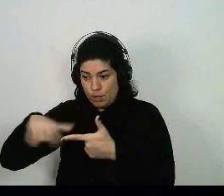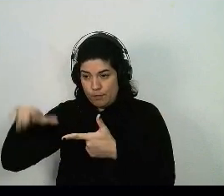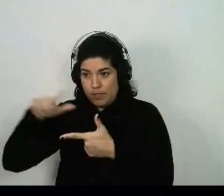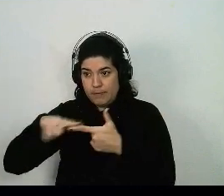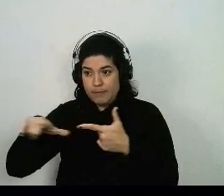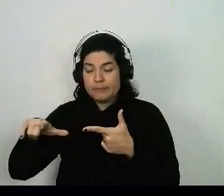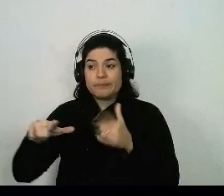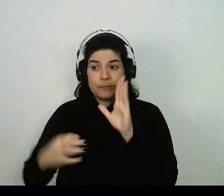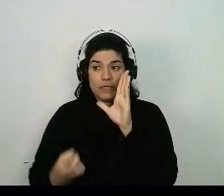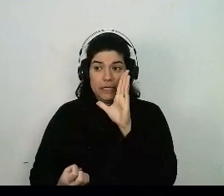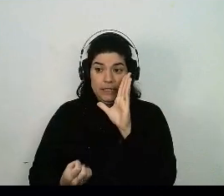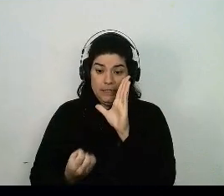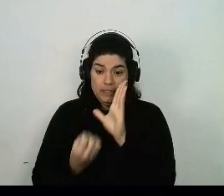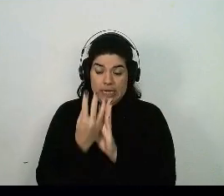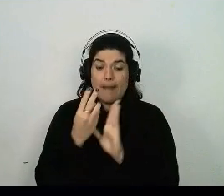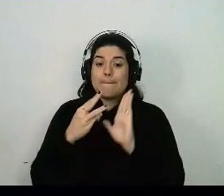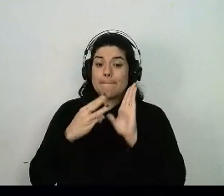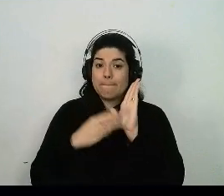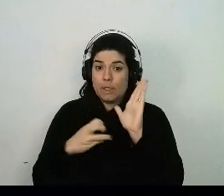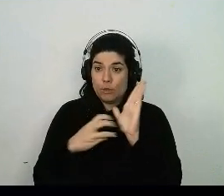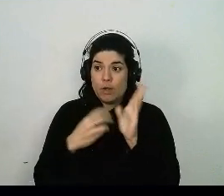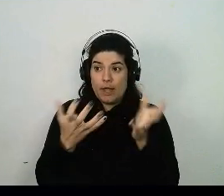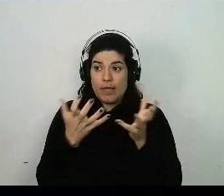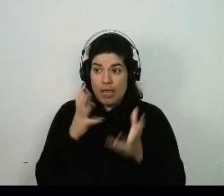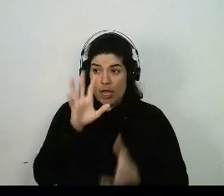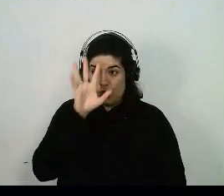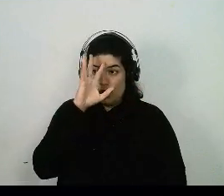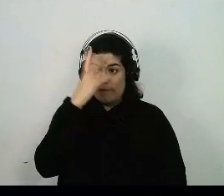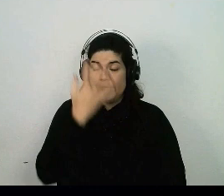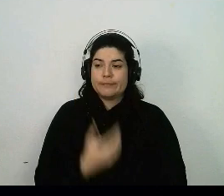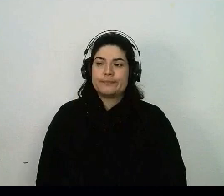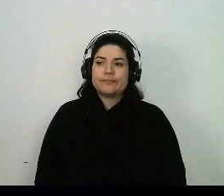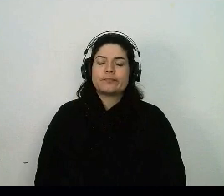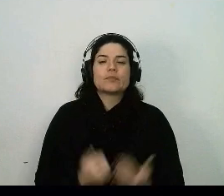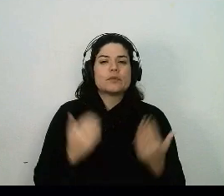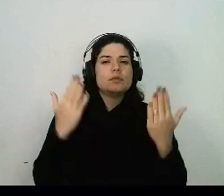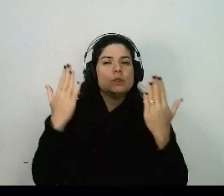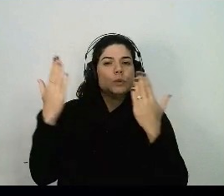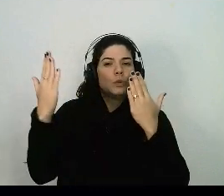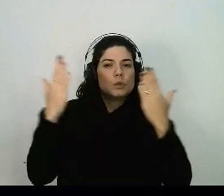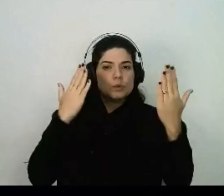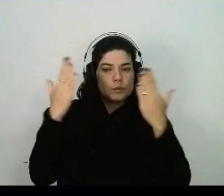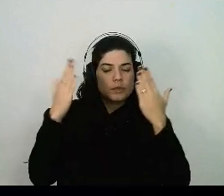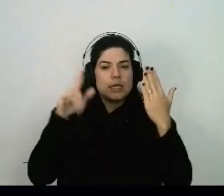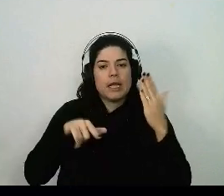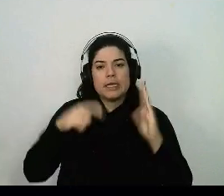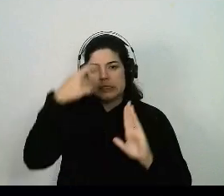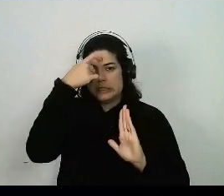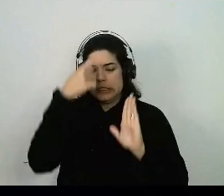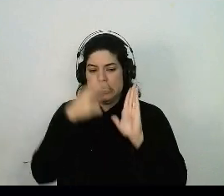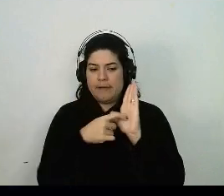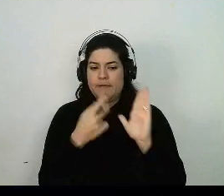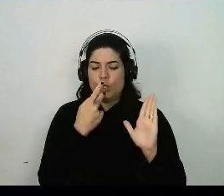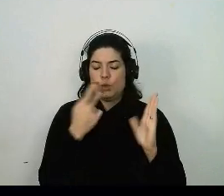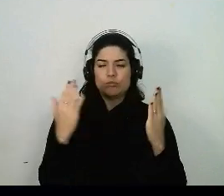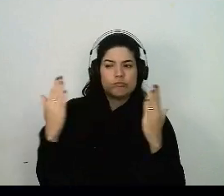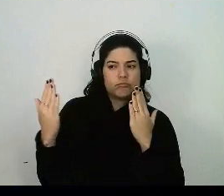um método que resolve aquilo que tu quer, e aí compara aquilo com o que a IA te falou. Agora, se tu